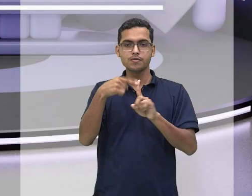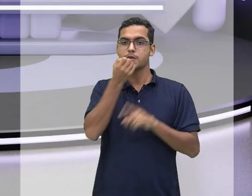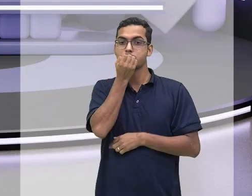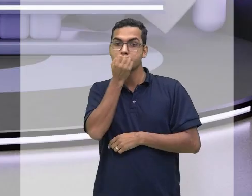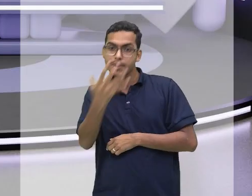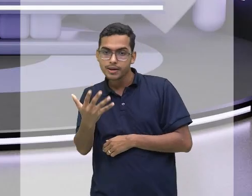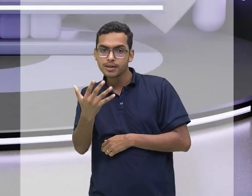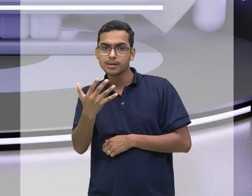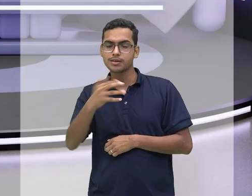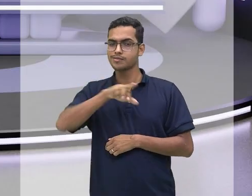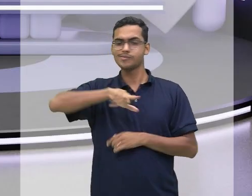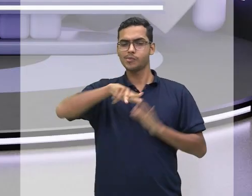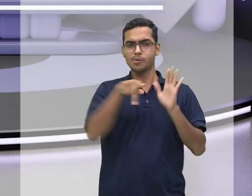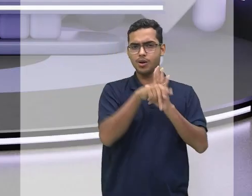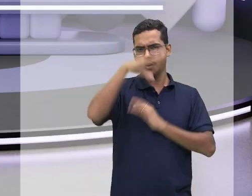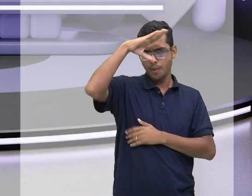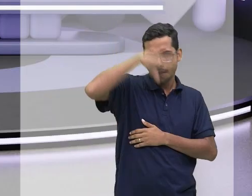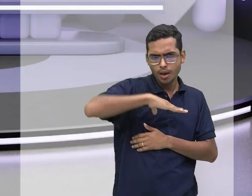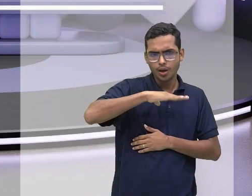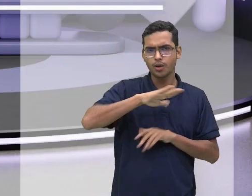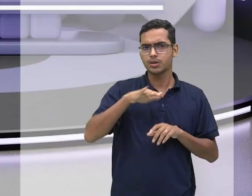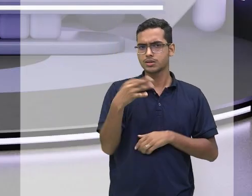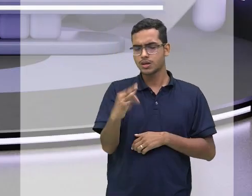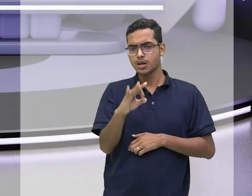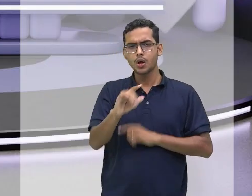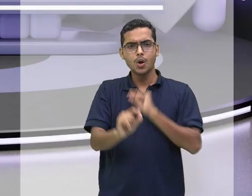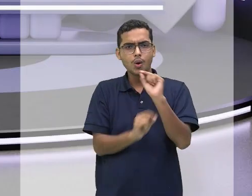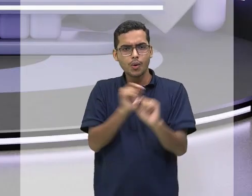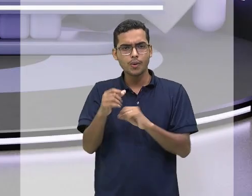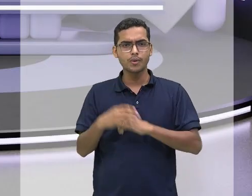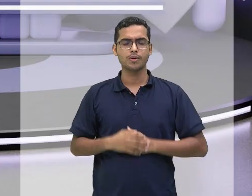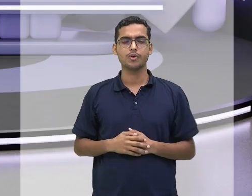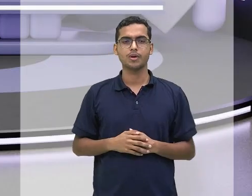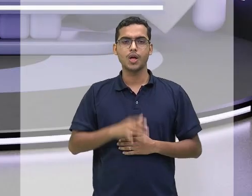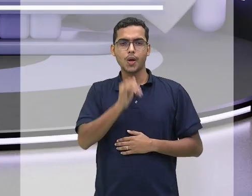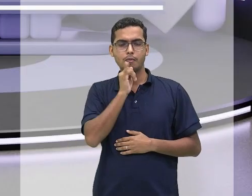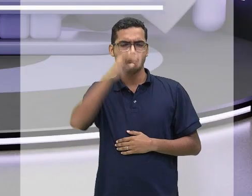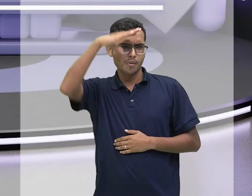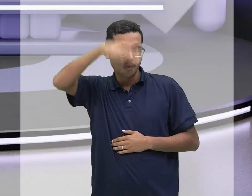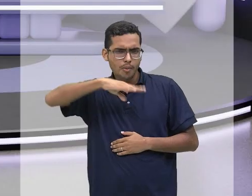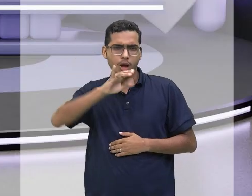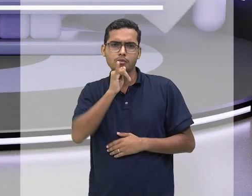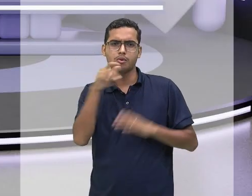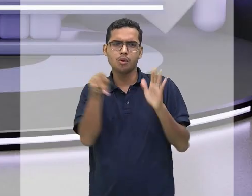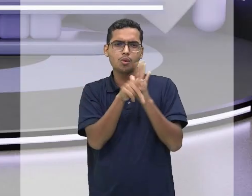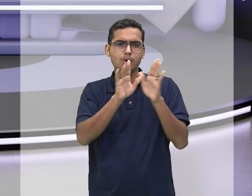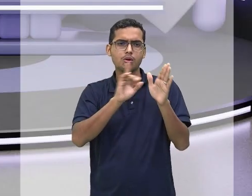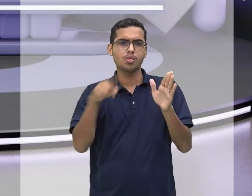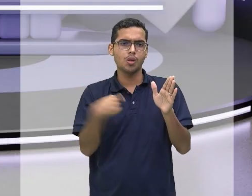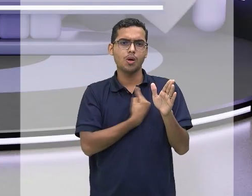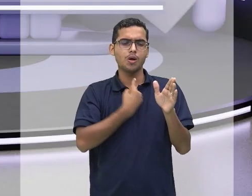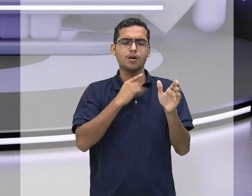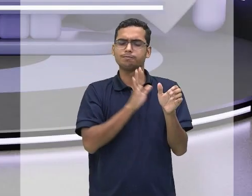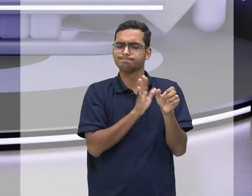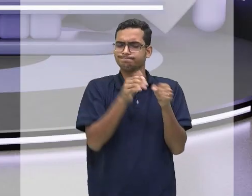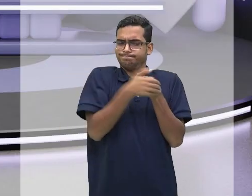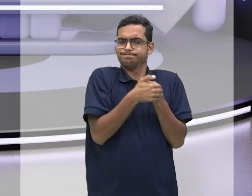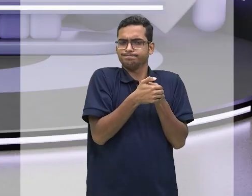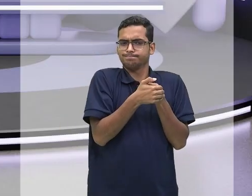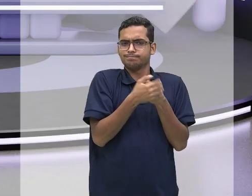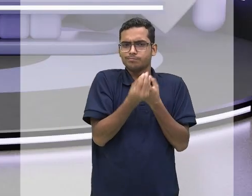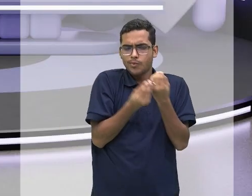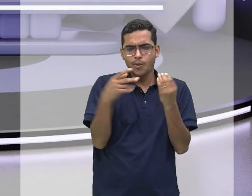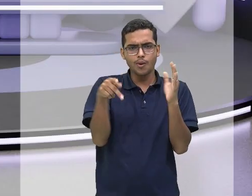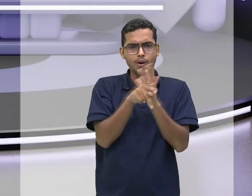mal. E o mal, muitas das vezes, pode acontecer quando nós nos omitimos de entender, de compreender e